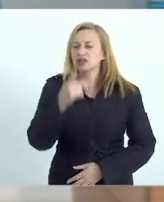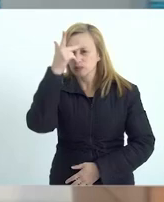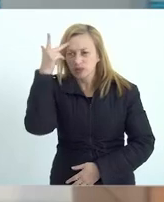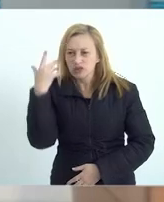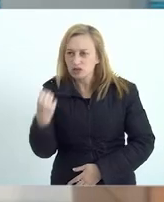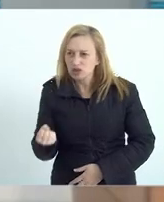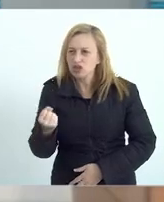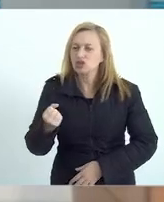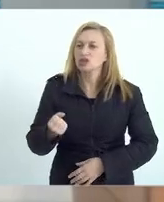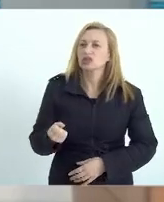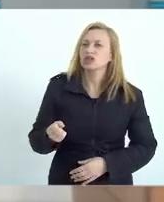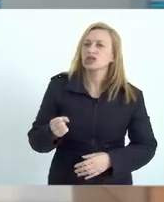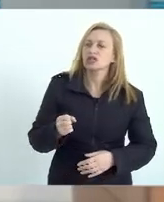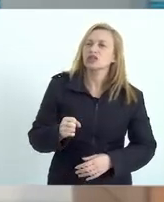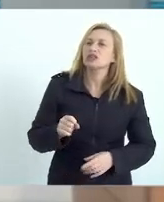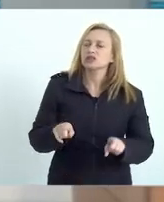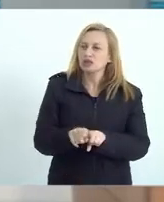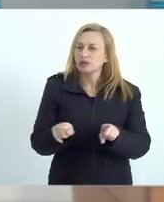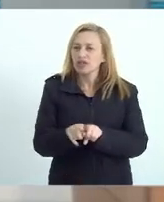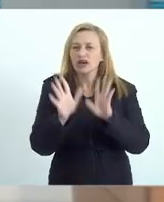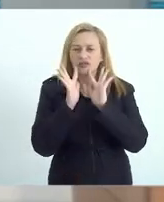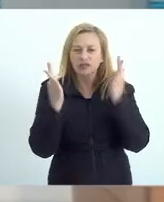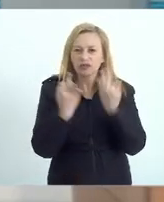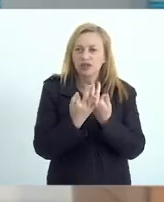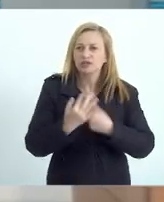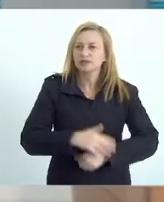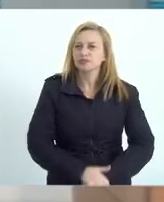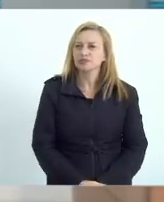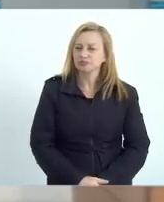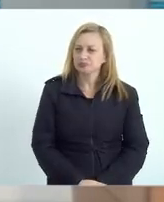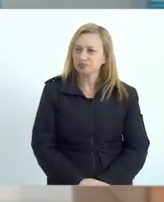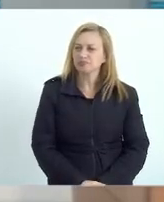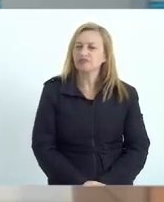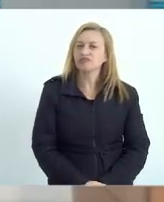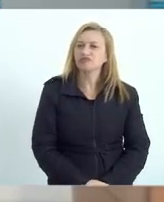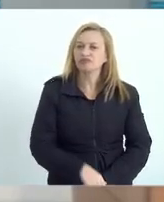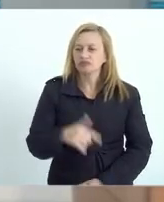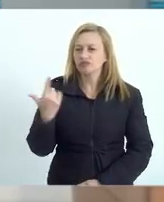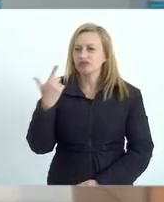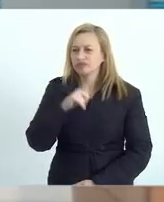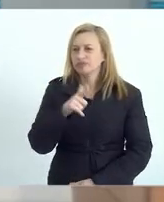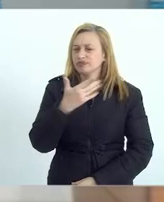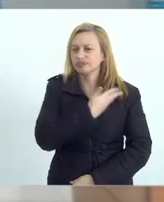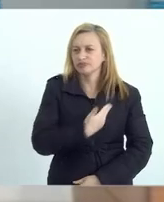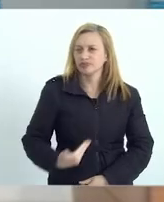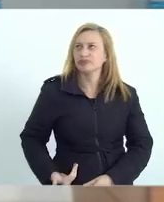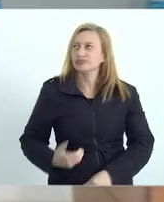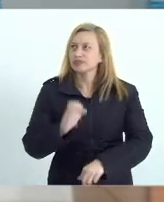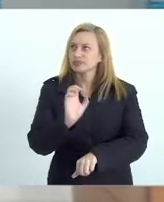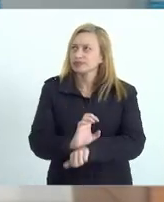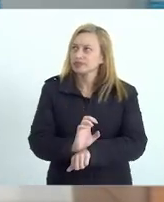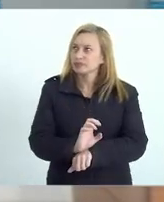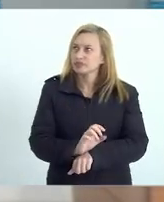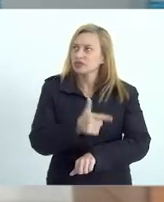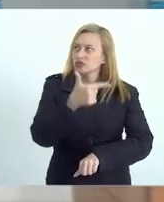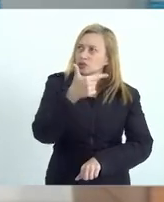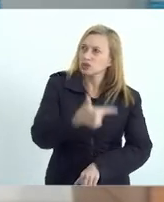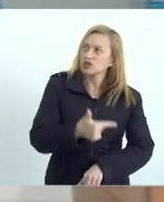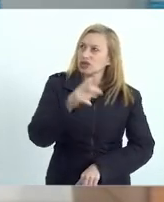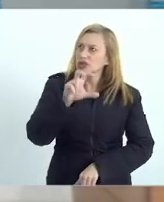pensionistas atender esses dependentes e isso é um Ganho do governo do estado São